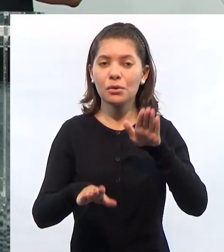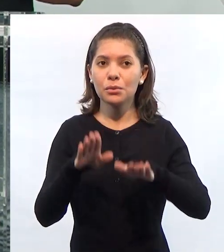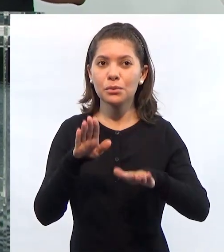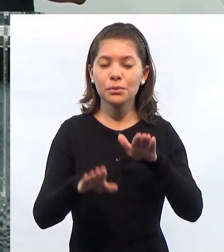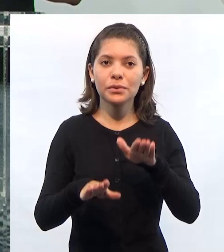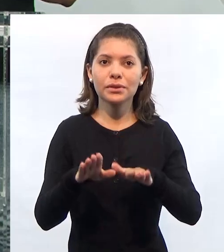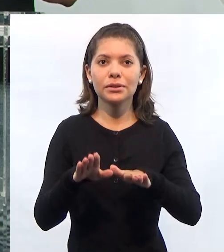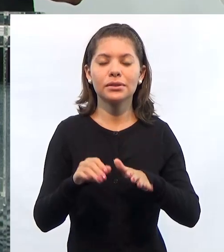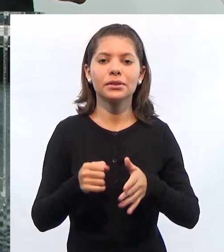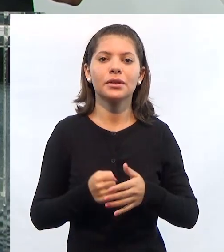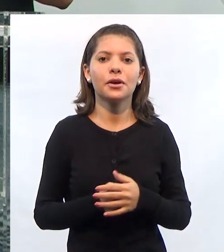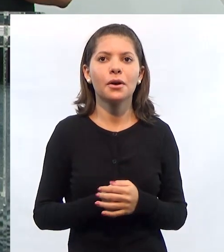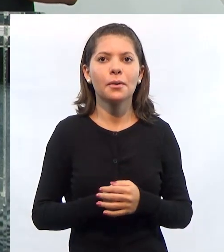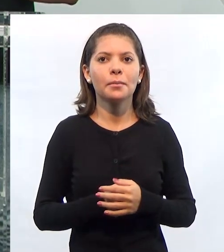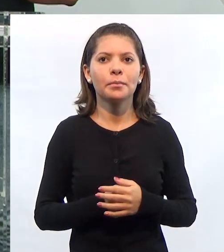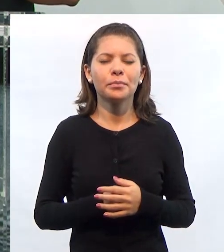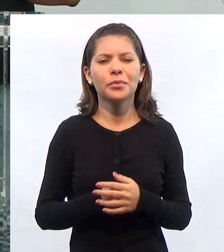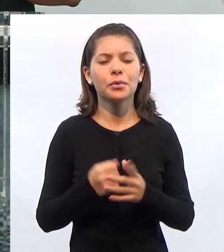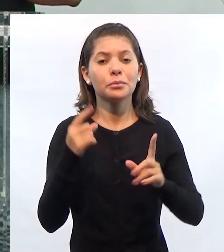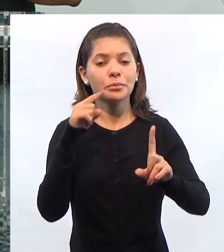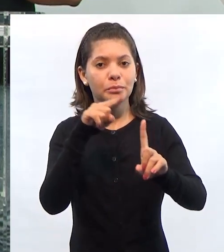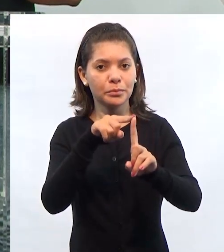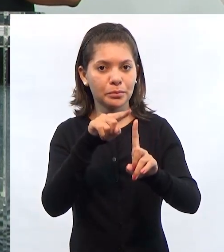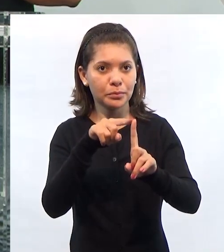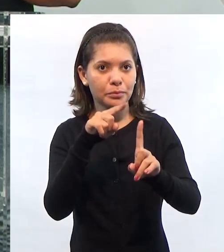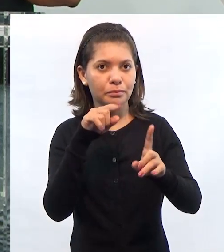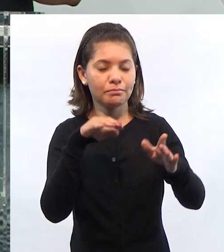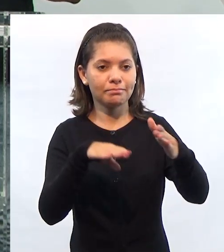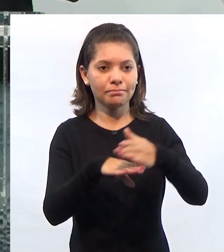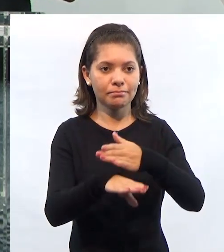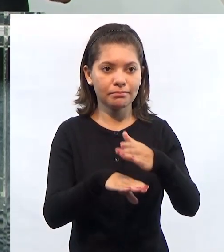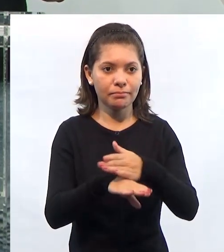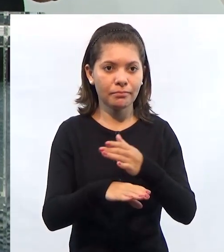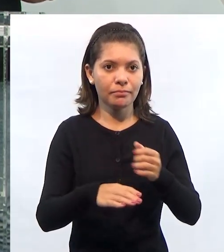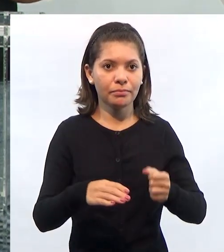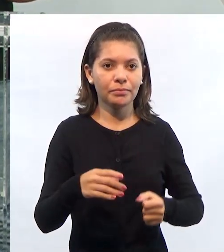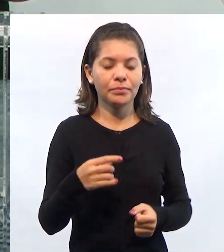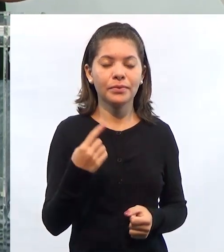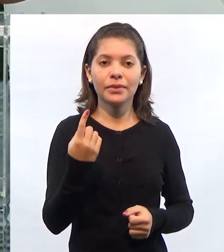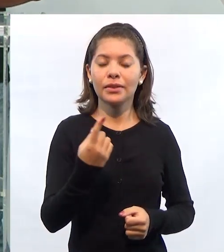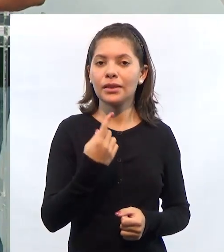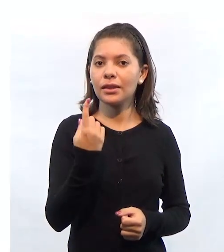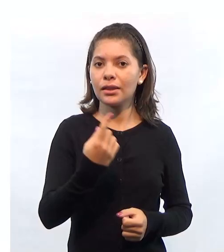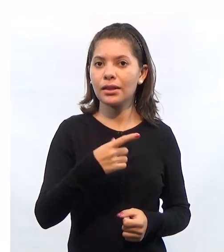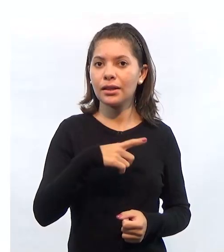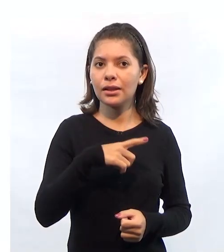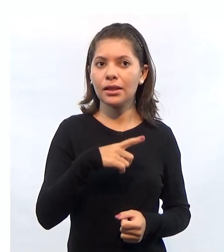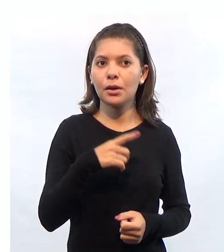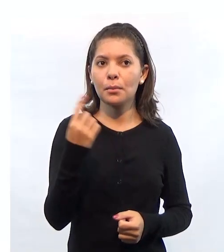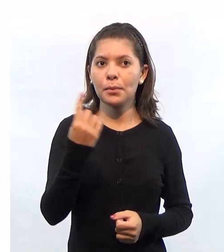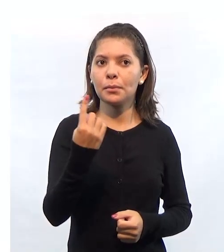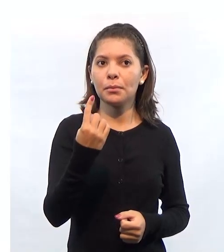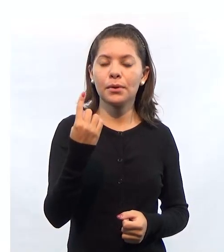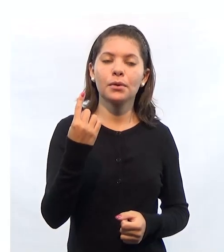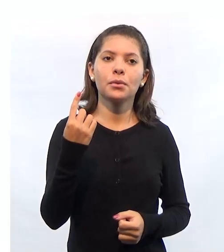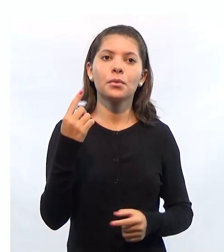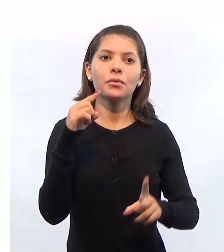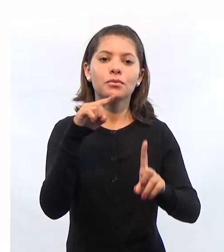algumas funções do estoque. Nós temos, primeiro, um estoque com uma